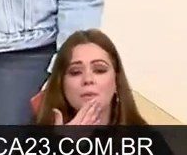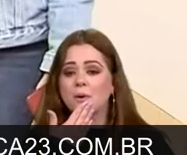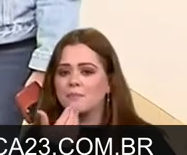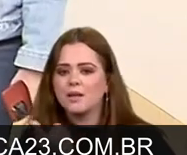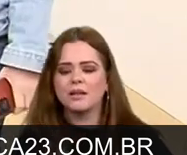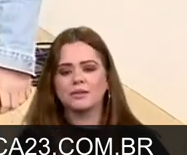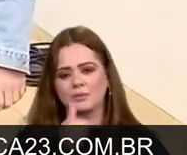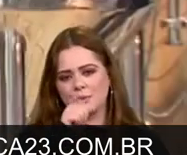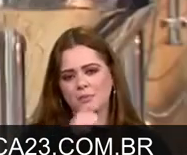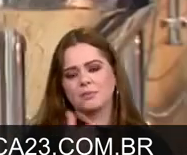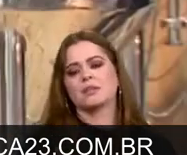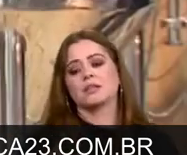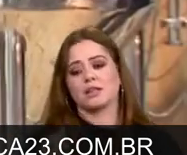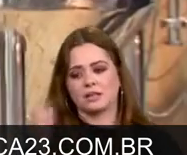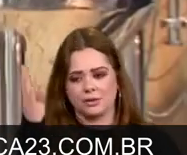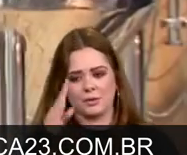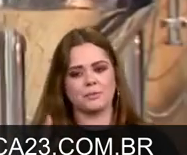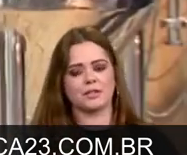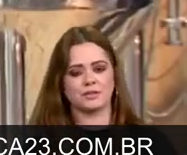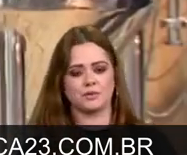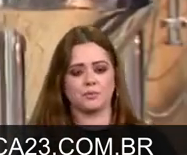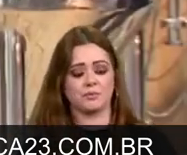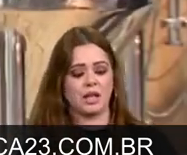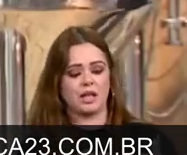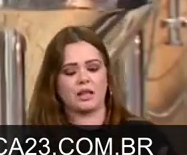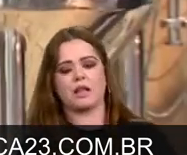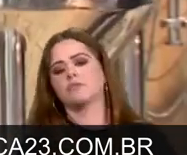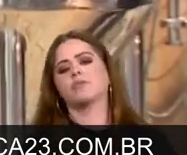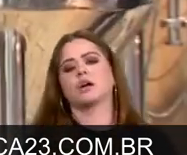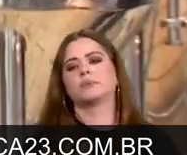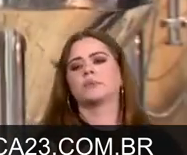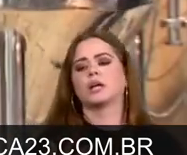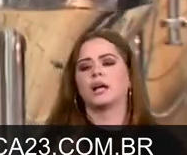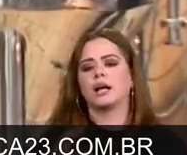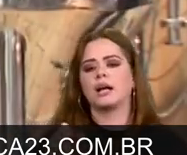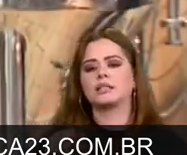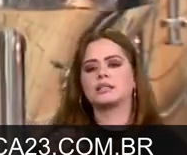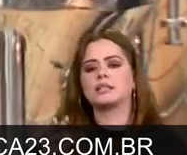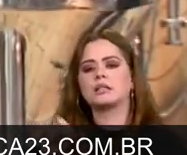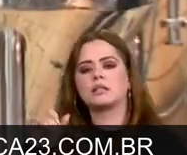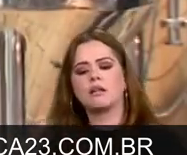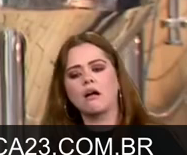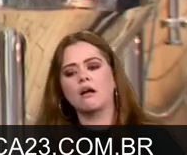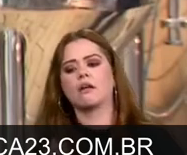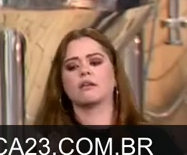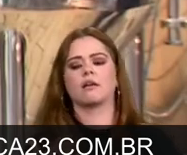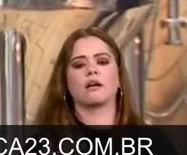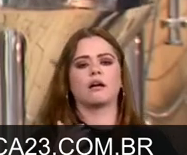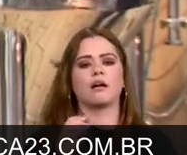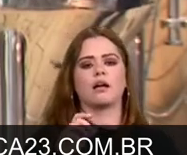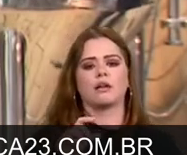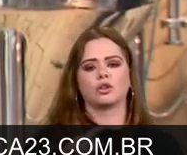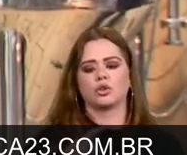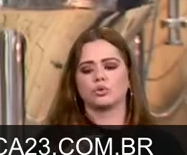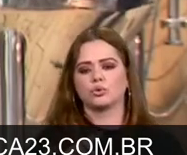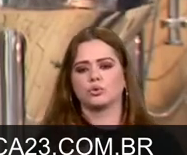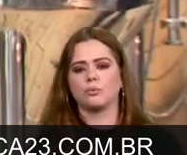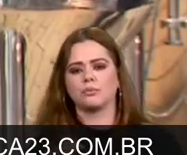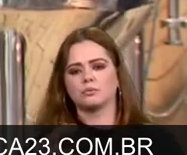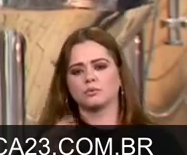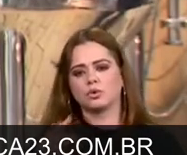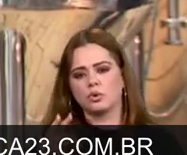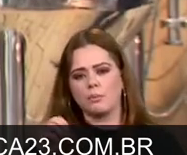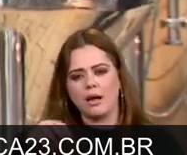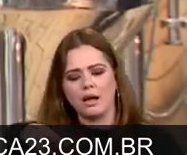bebidas brasileiras. Produtos que levam frutas vermelhas, castanha de baru, alecrim e tomate, limão e